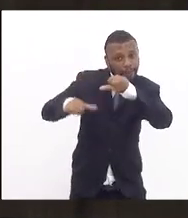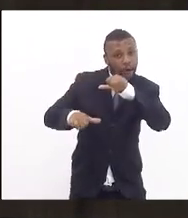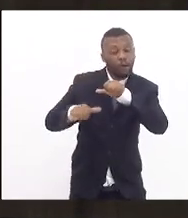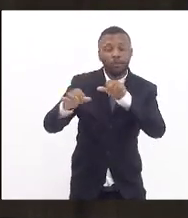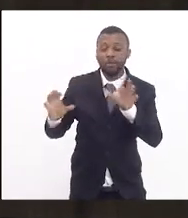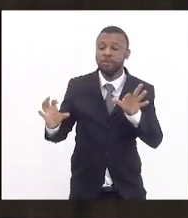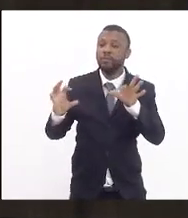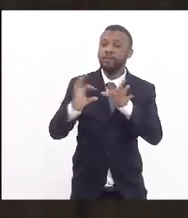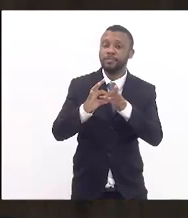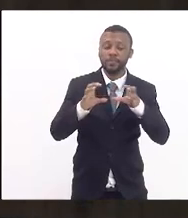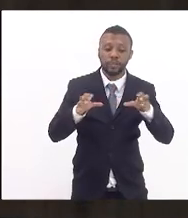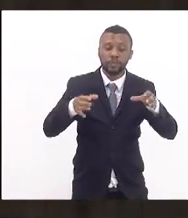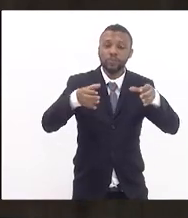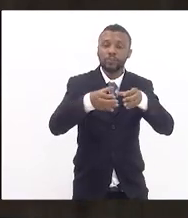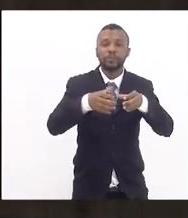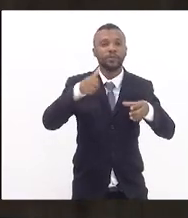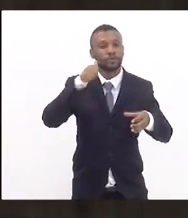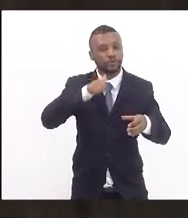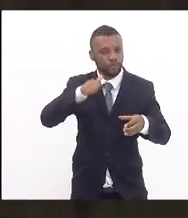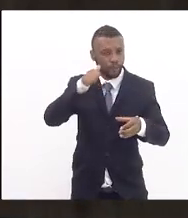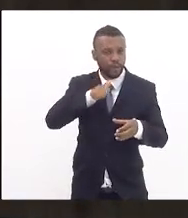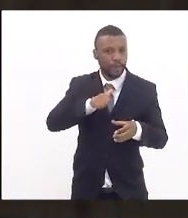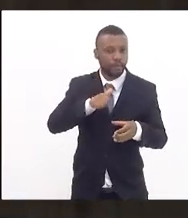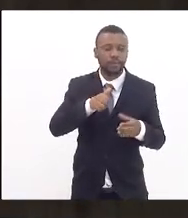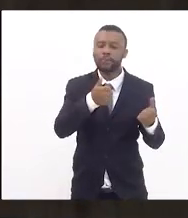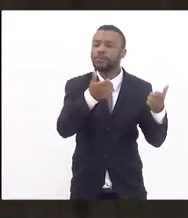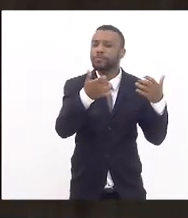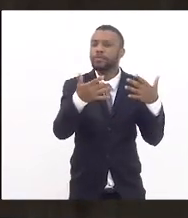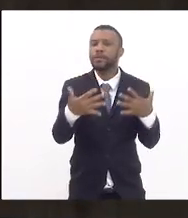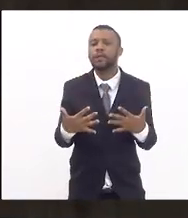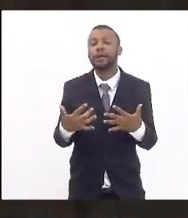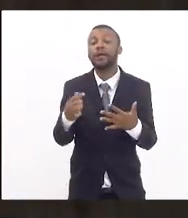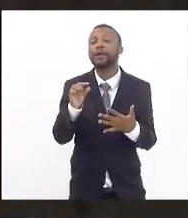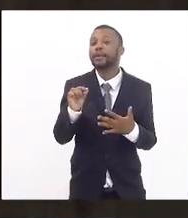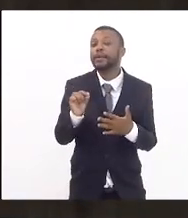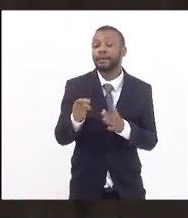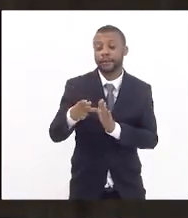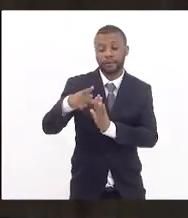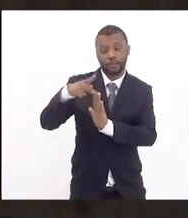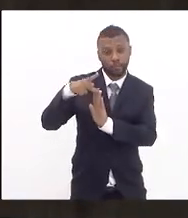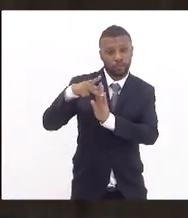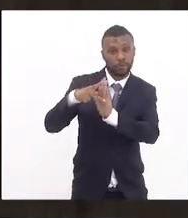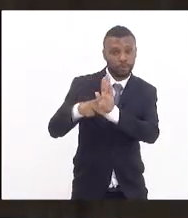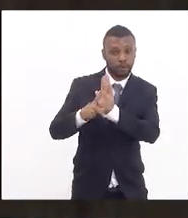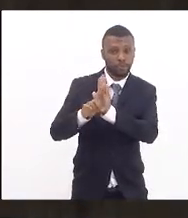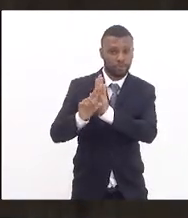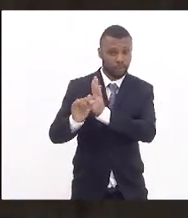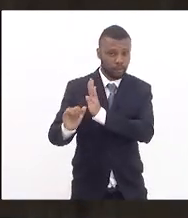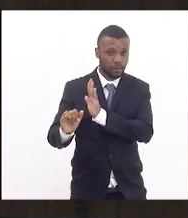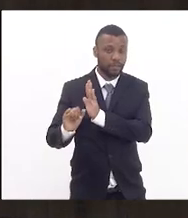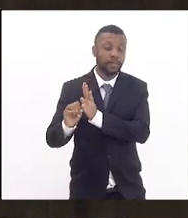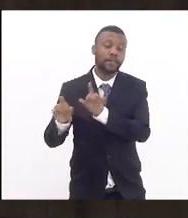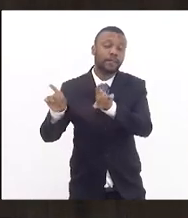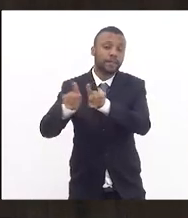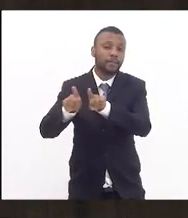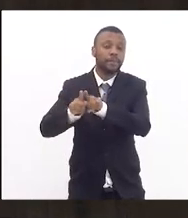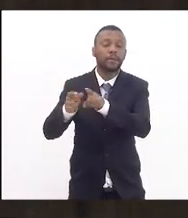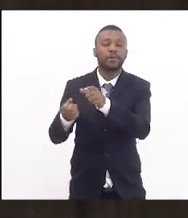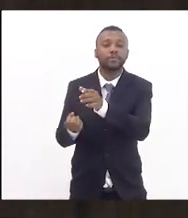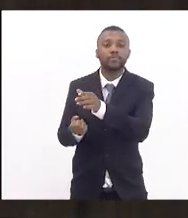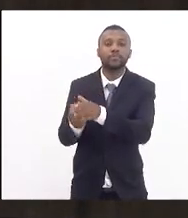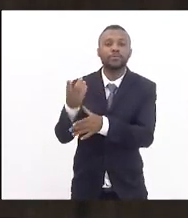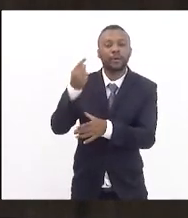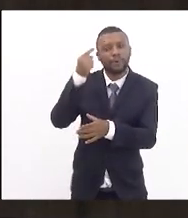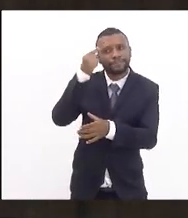Mulheres, dizer que esse é um projeto que acho que também surgiu